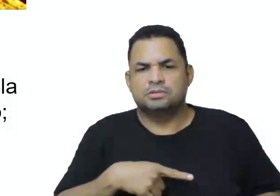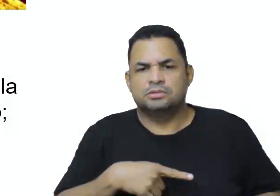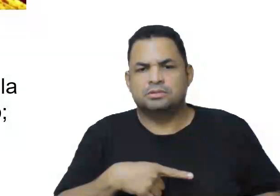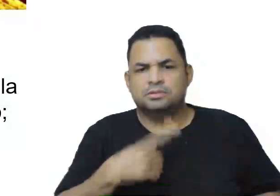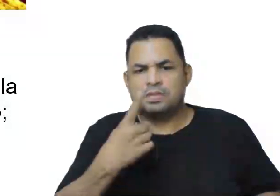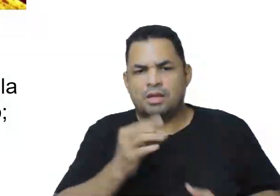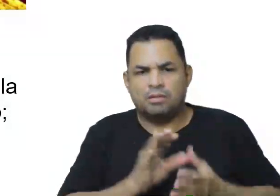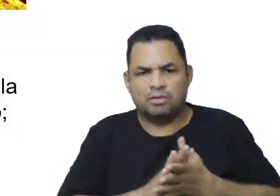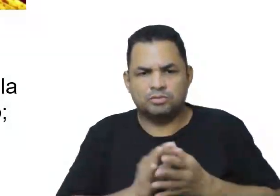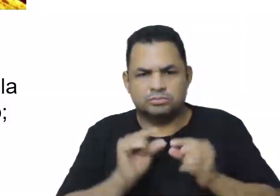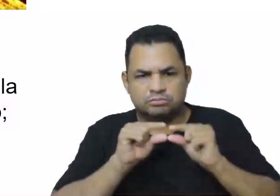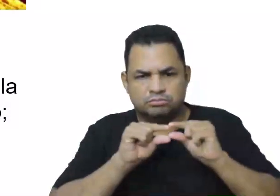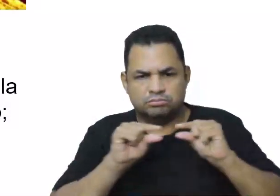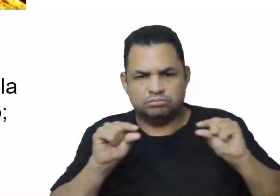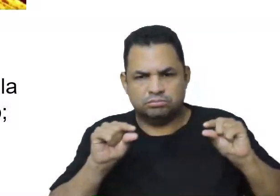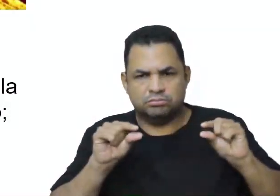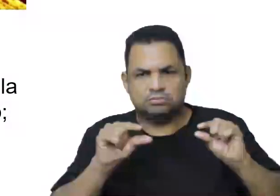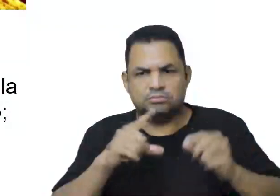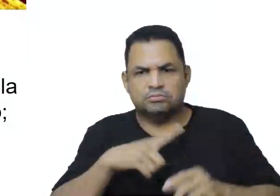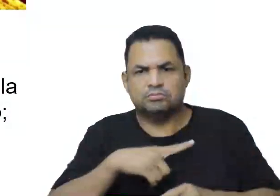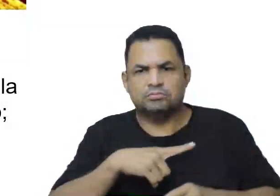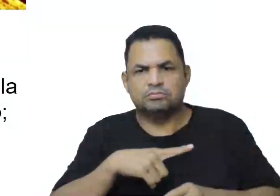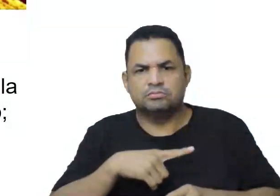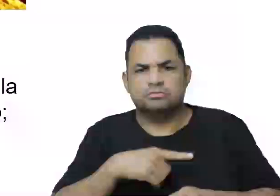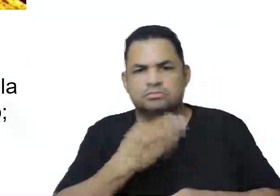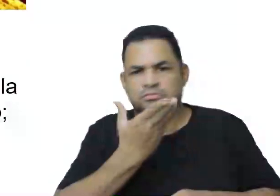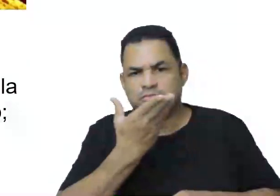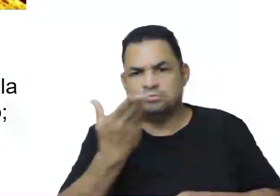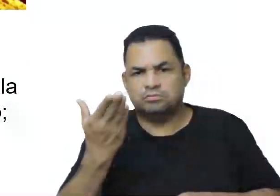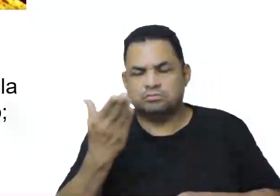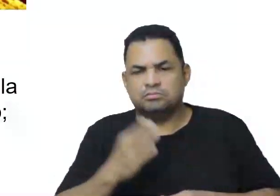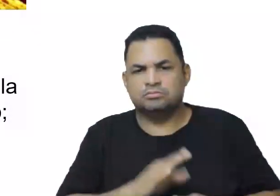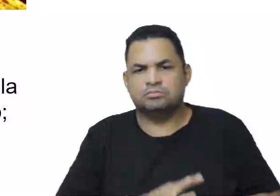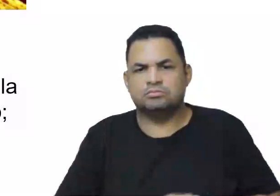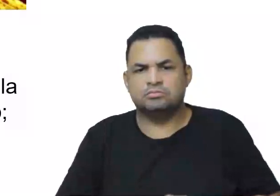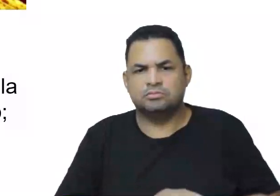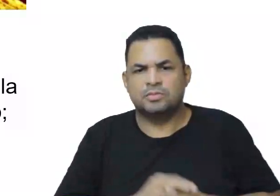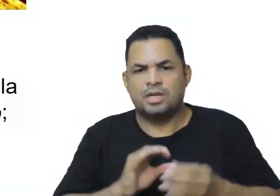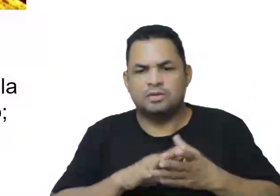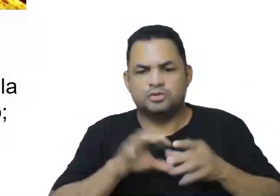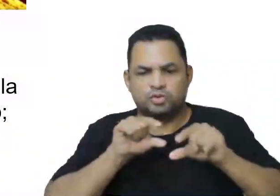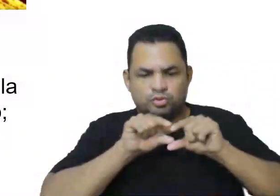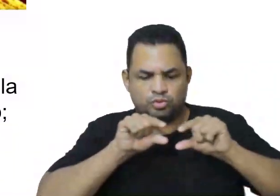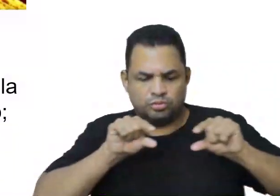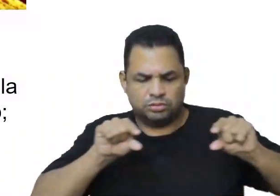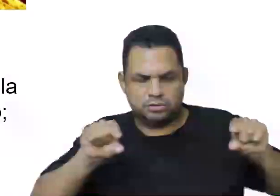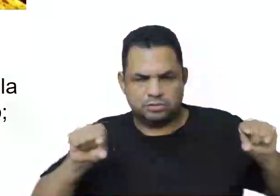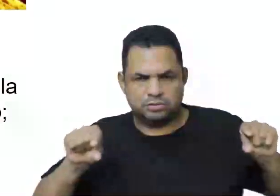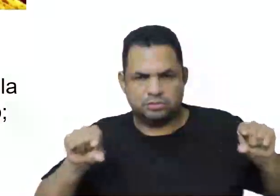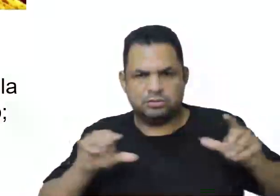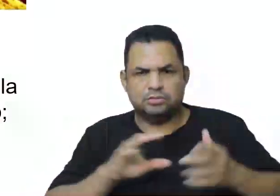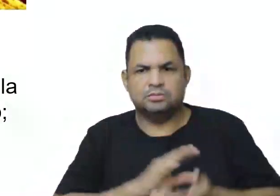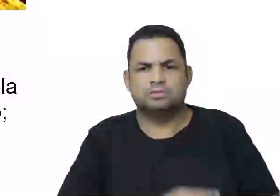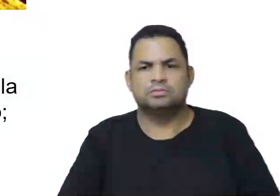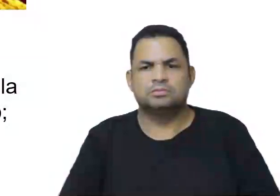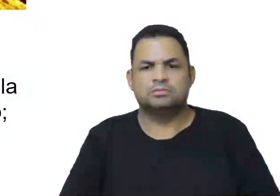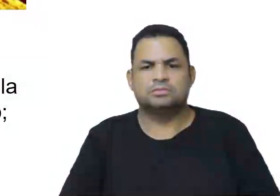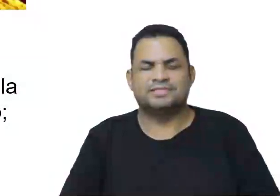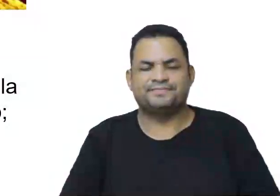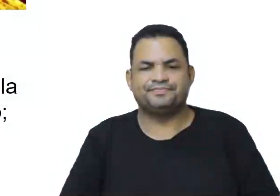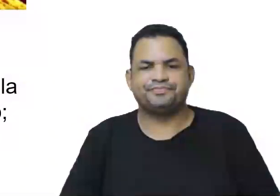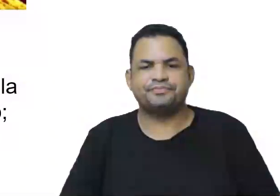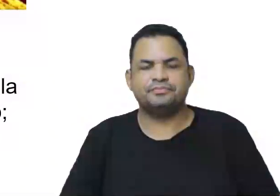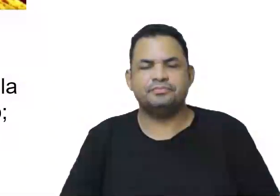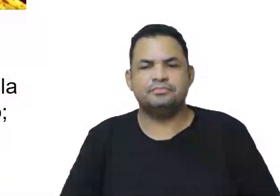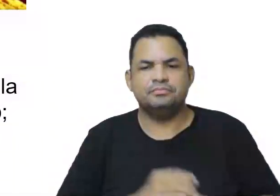mais estreito, onde está esse xizinho aqui. Isso aqui são as tubas uterinas. Claro que elas são um pouquinho mais longas, mas eu estou fazendo